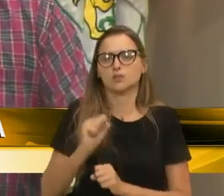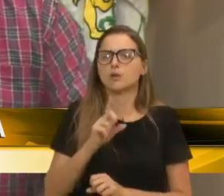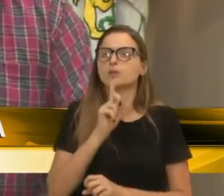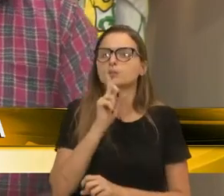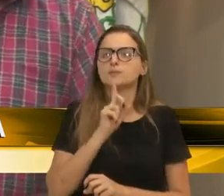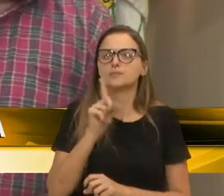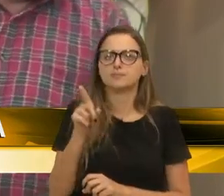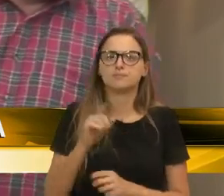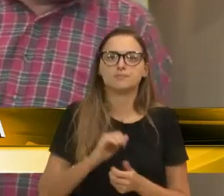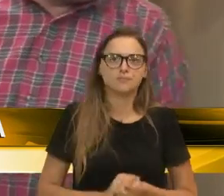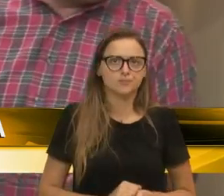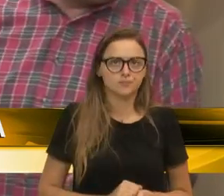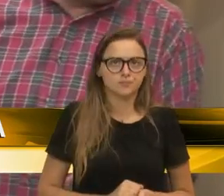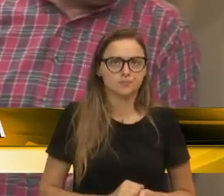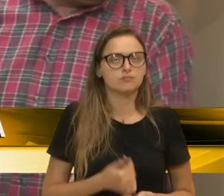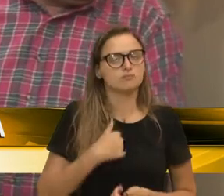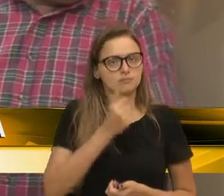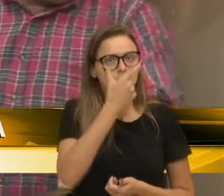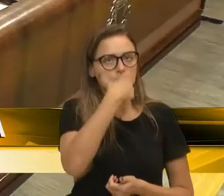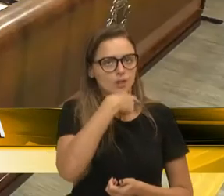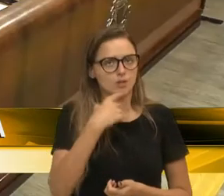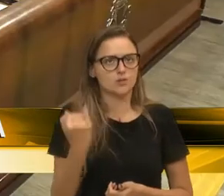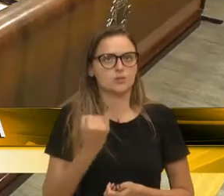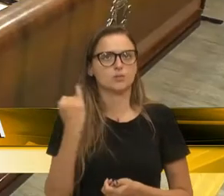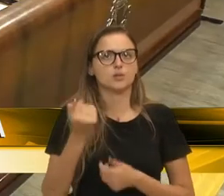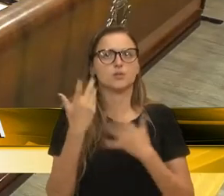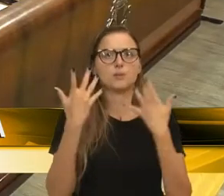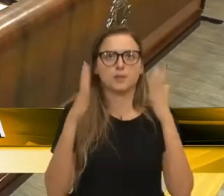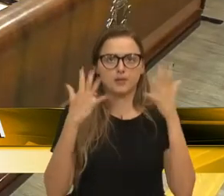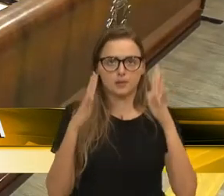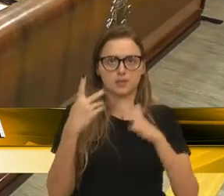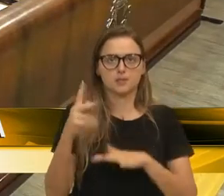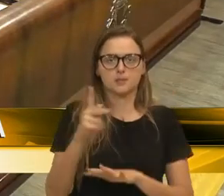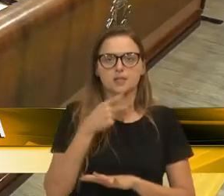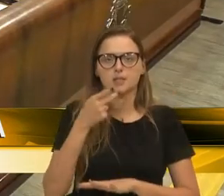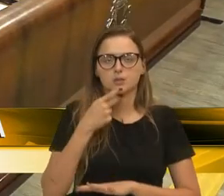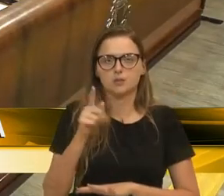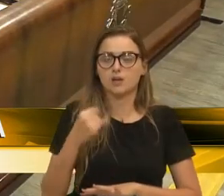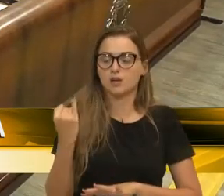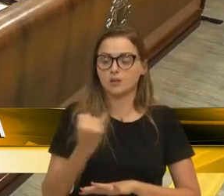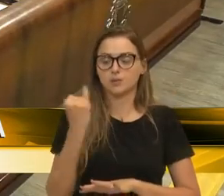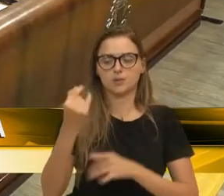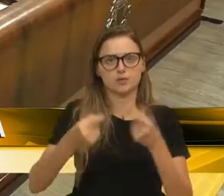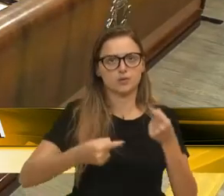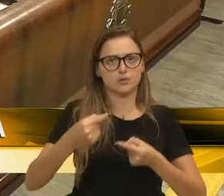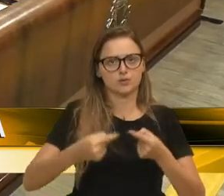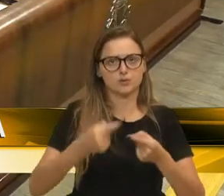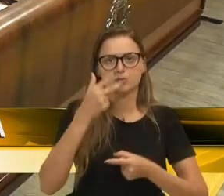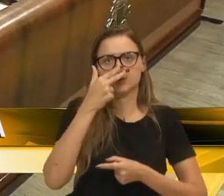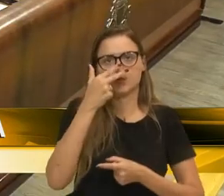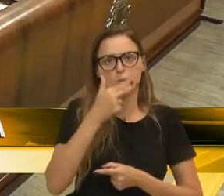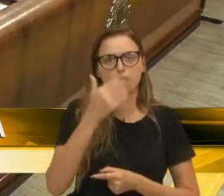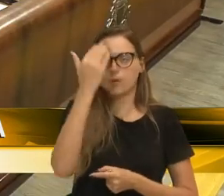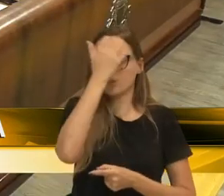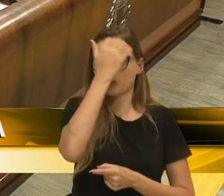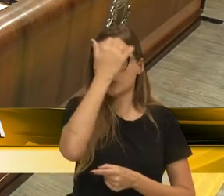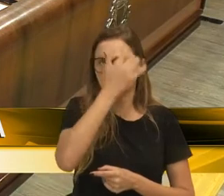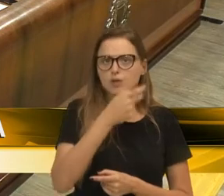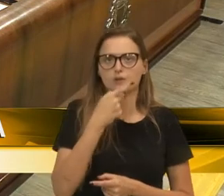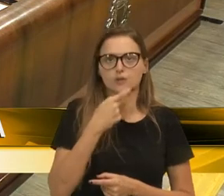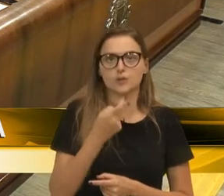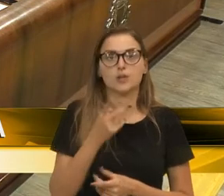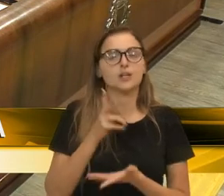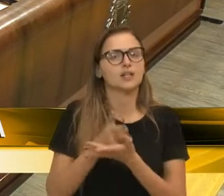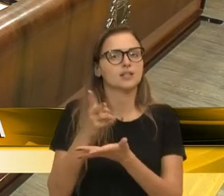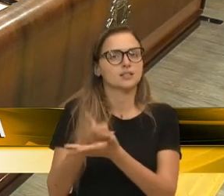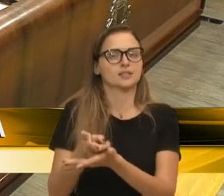favor. Vereador, eu acho que é importante, parabéns por o senhor trazer o debate. Eu, a exemplo do vereador Adiló, sempre entendi que esse assunto